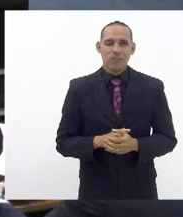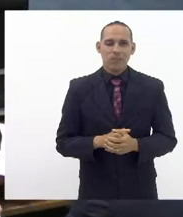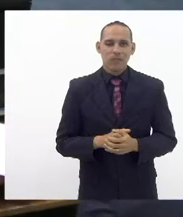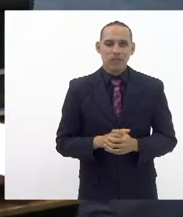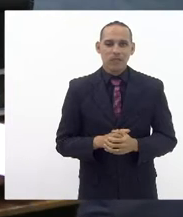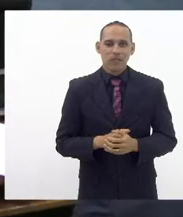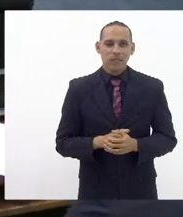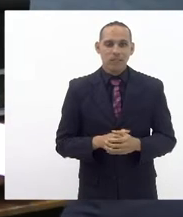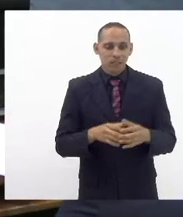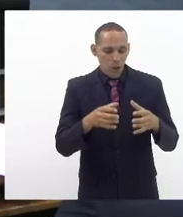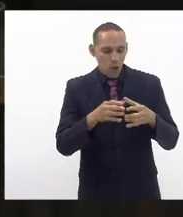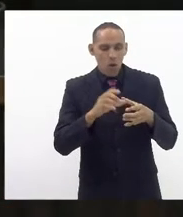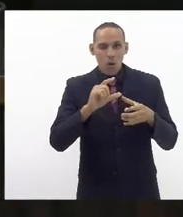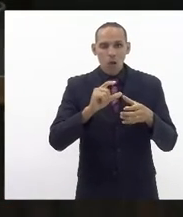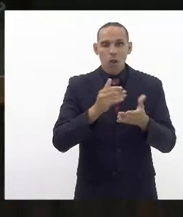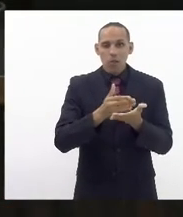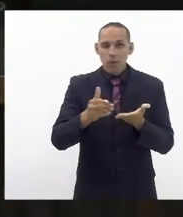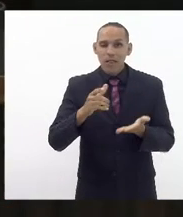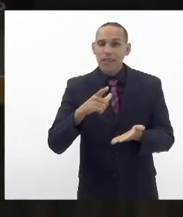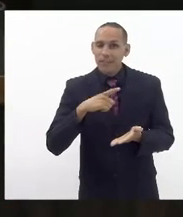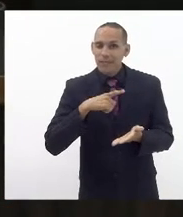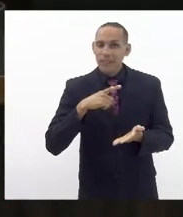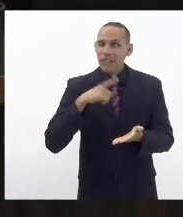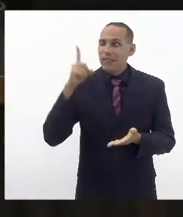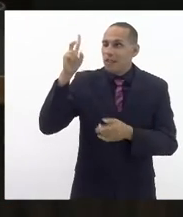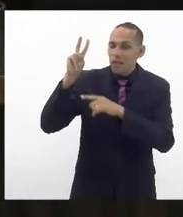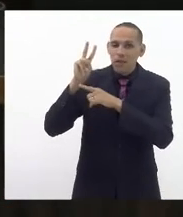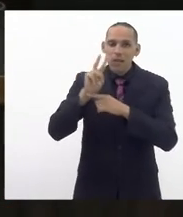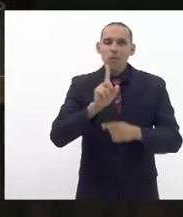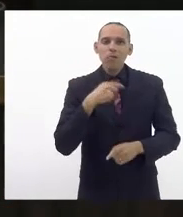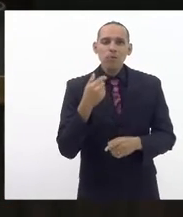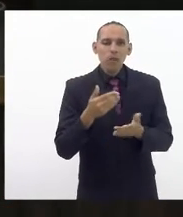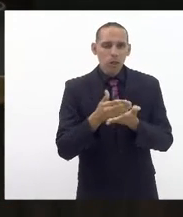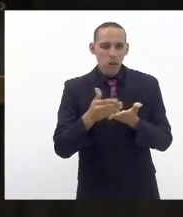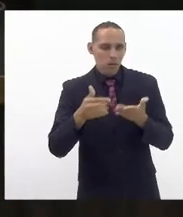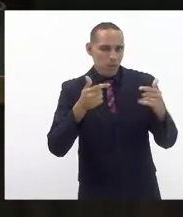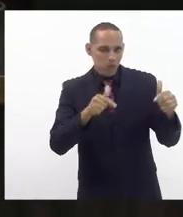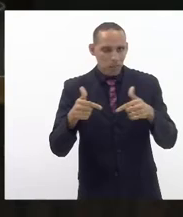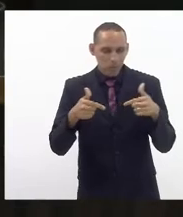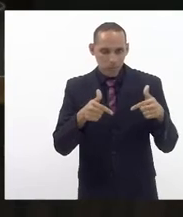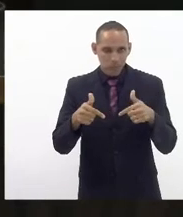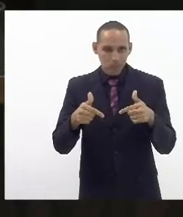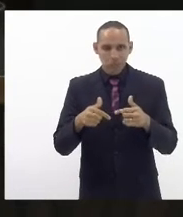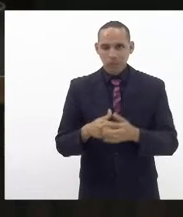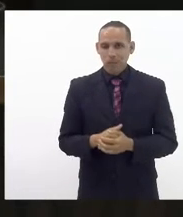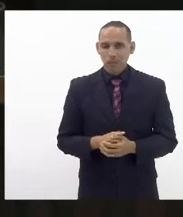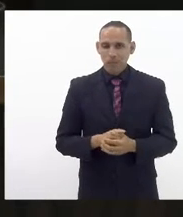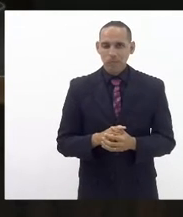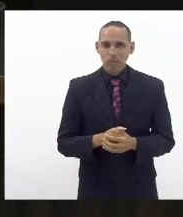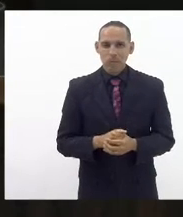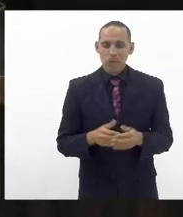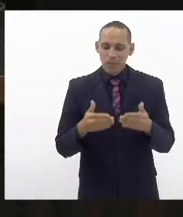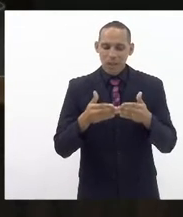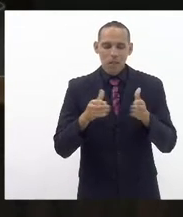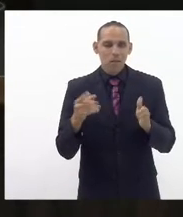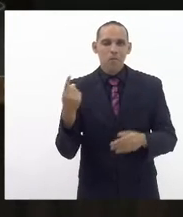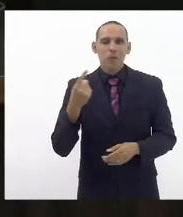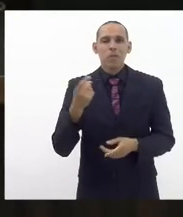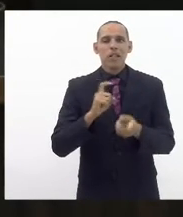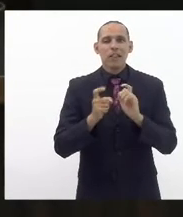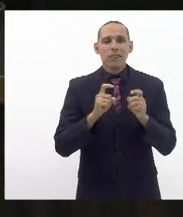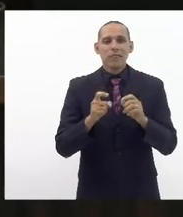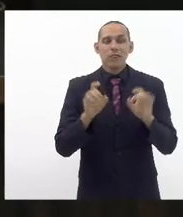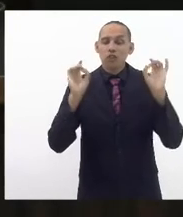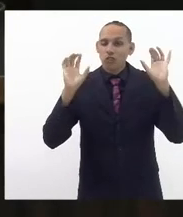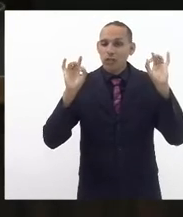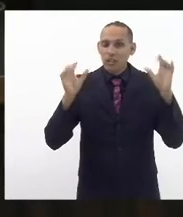havendo número legal e sob a proteção de Deus, iniciamos nosso trabalho. Está aberta a primeira sessão extraordinária